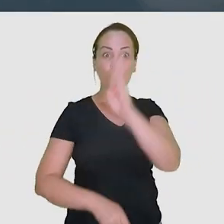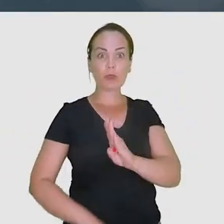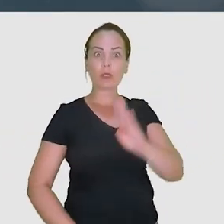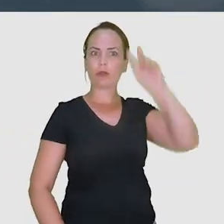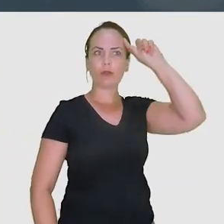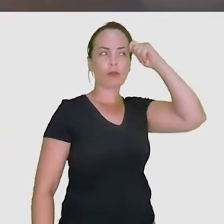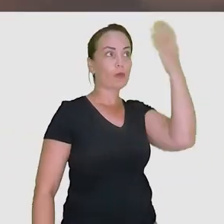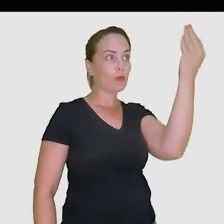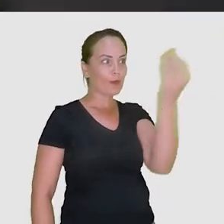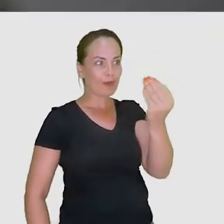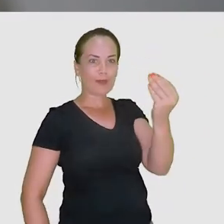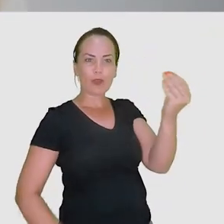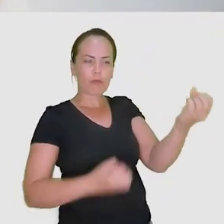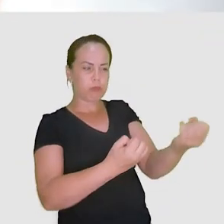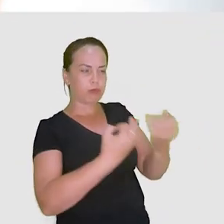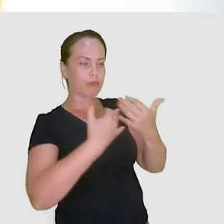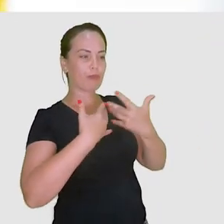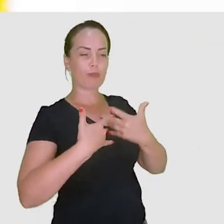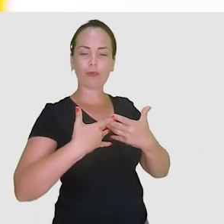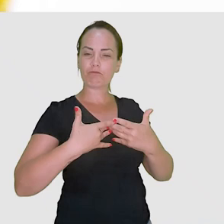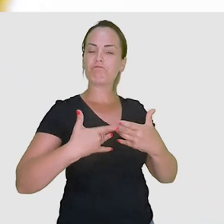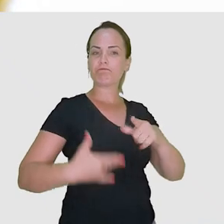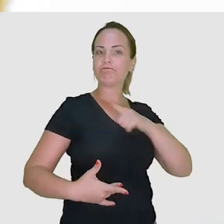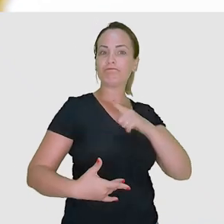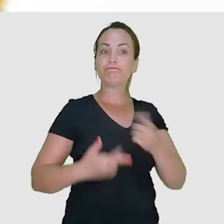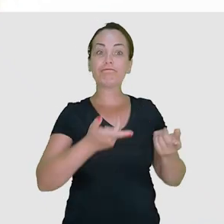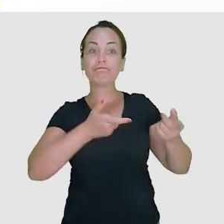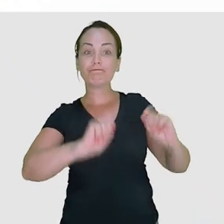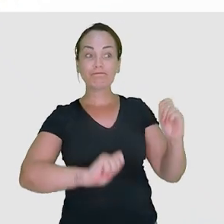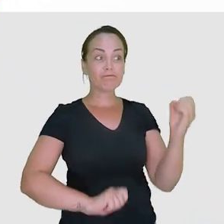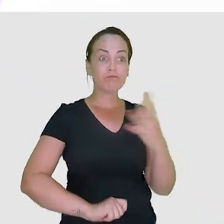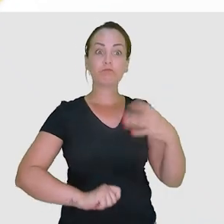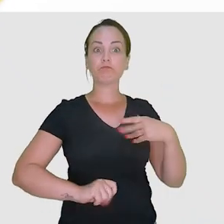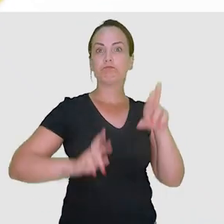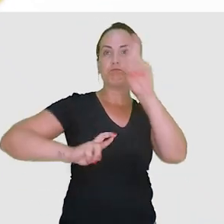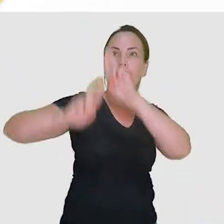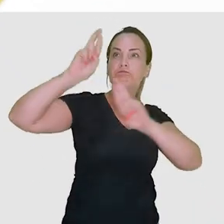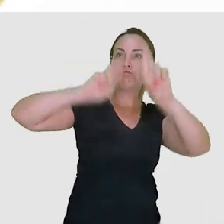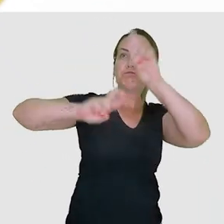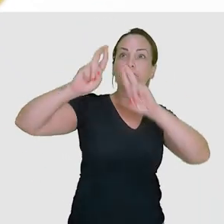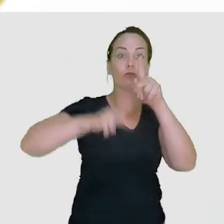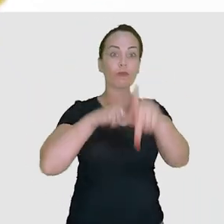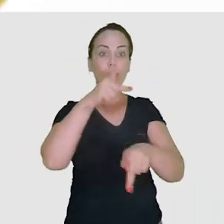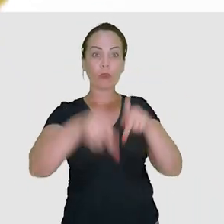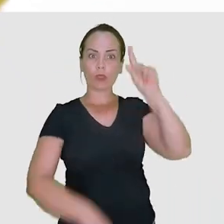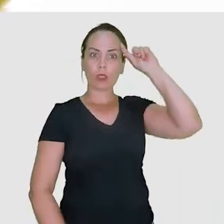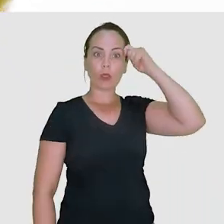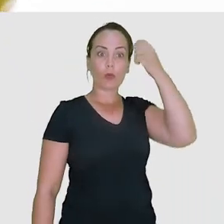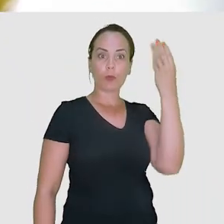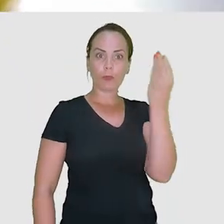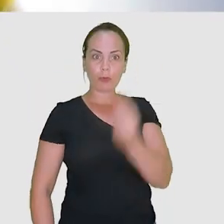brasileiras, compartilhando um nível de sofisticação equivalente de suas contemporâneas. A visão do mundo dos